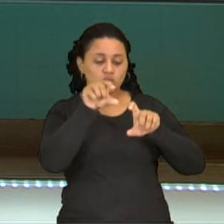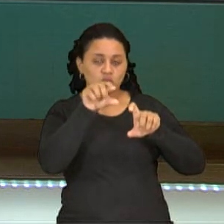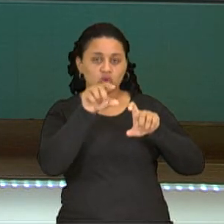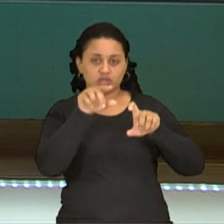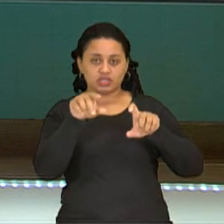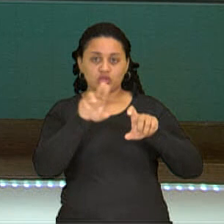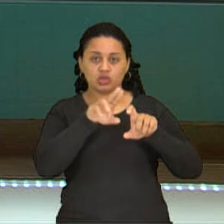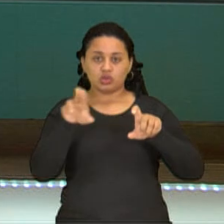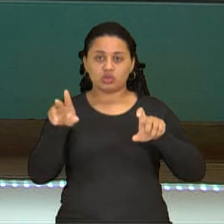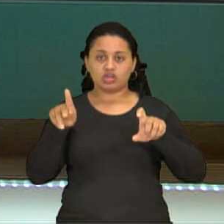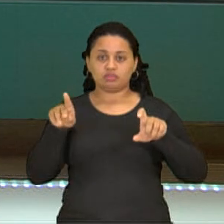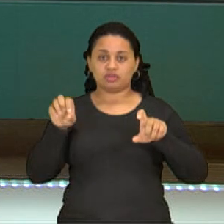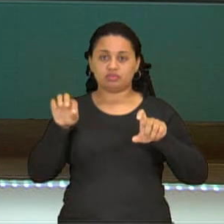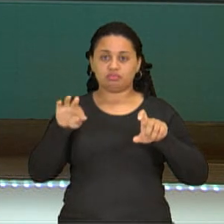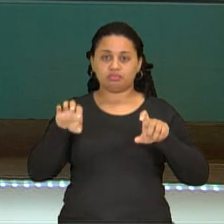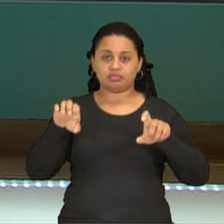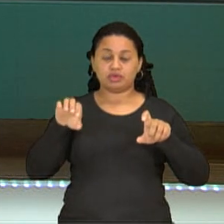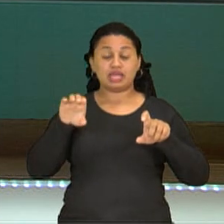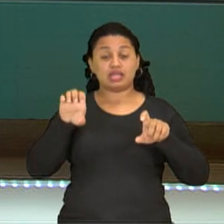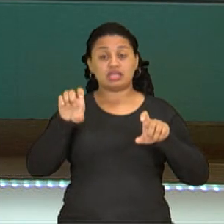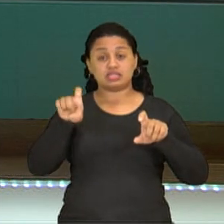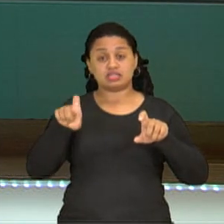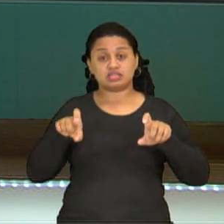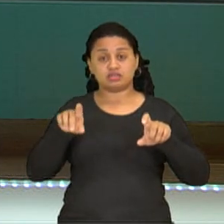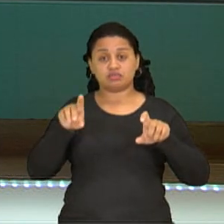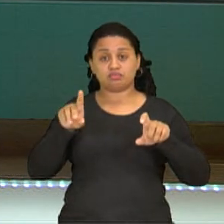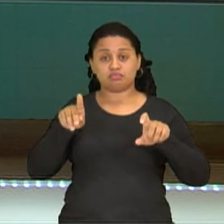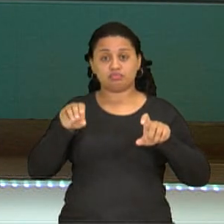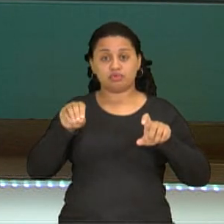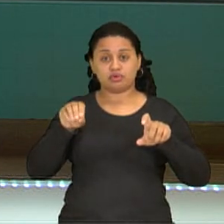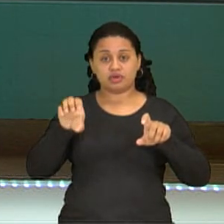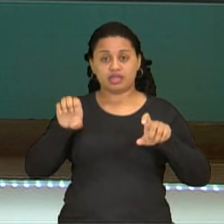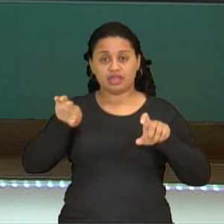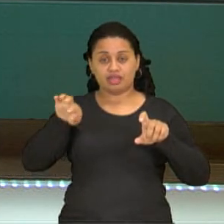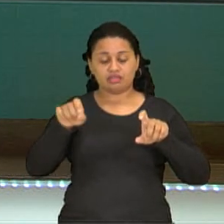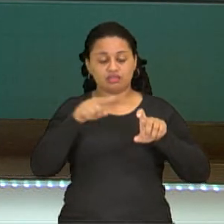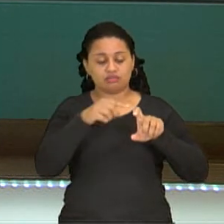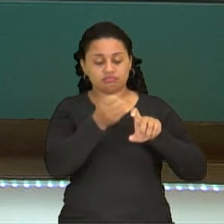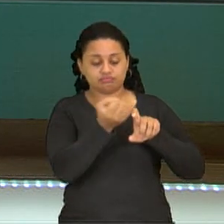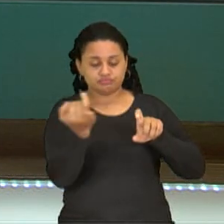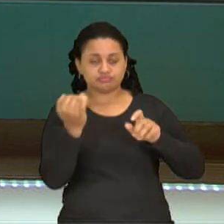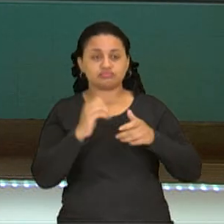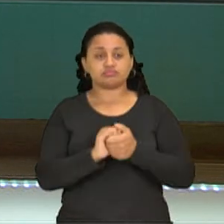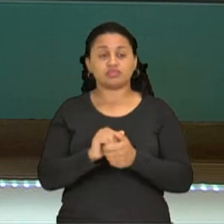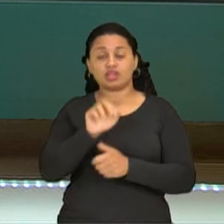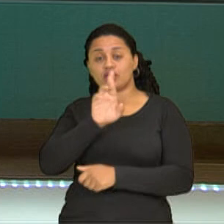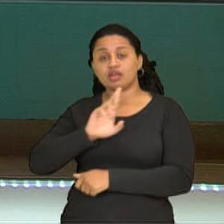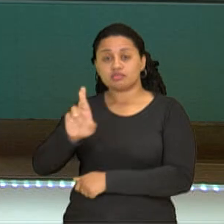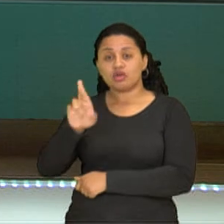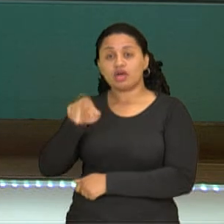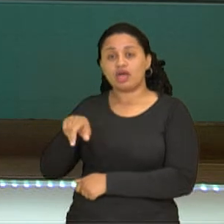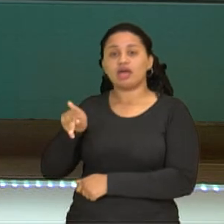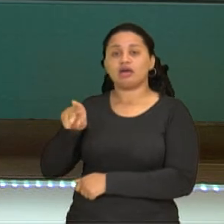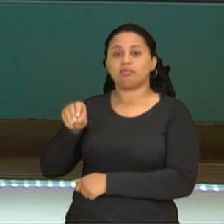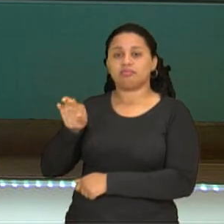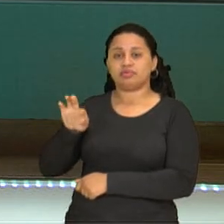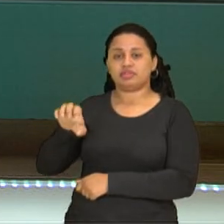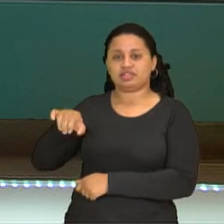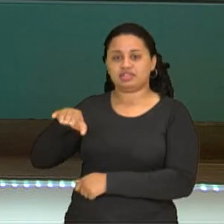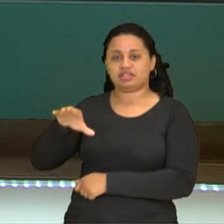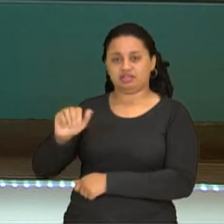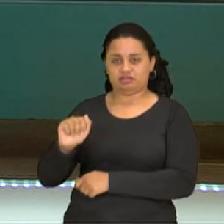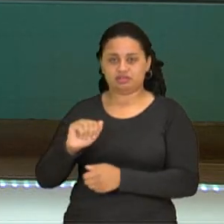que fica aqui em cima, a gente chama de expoente. E o resultado nós chamamos de potência, ok?